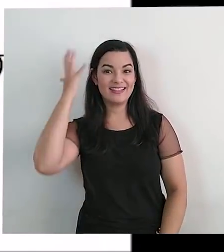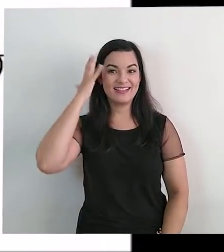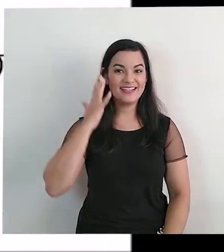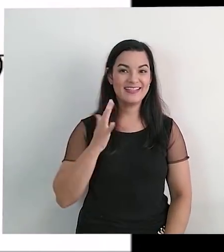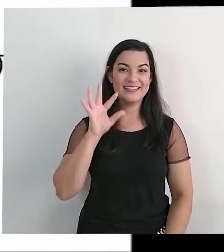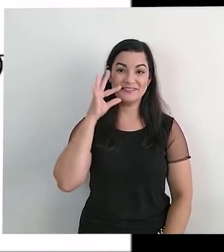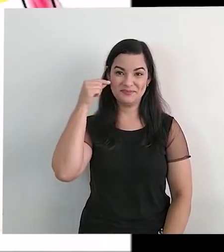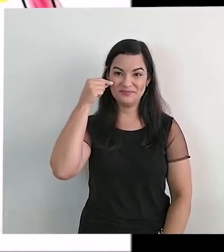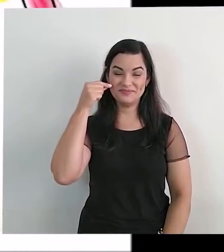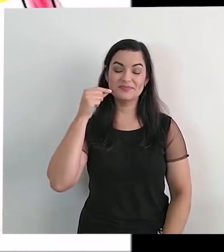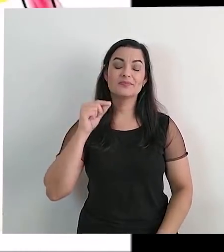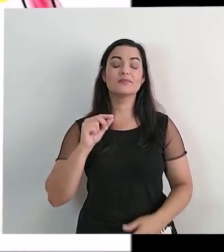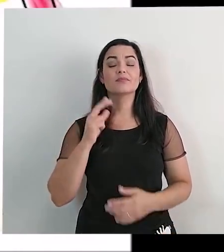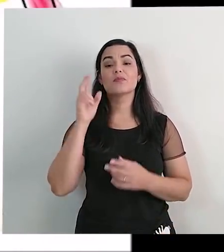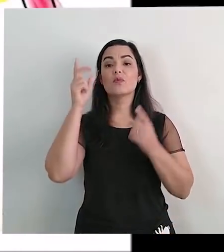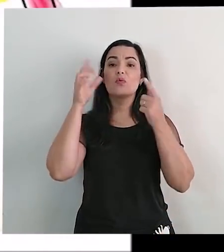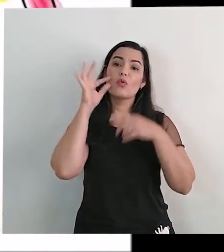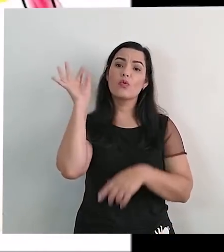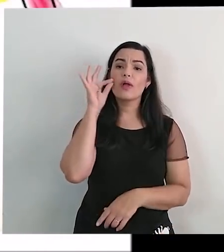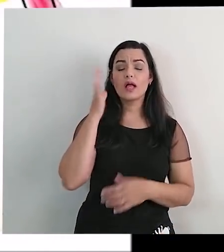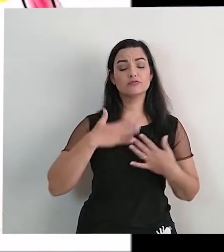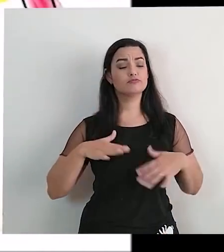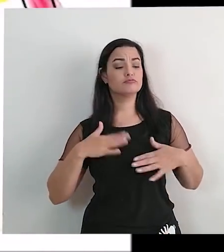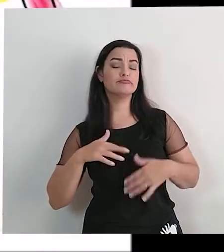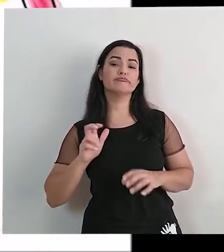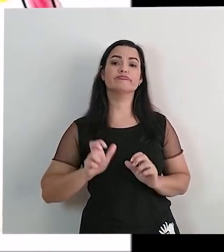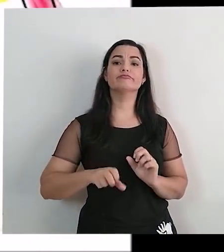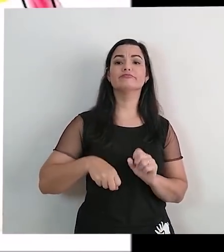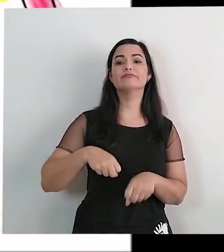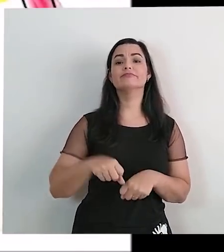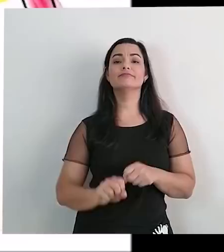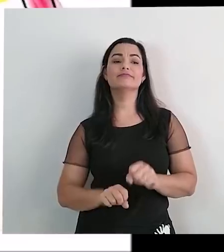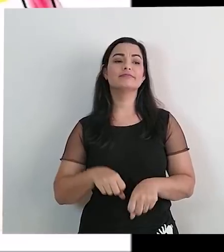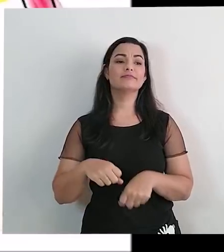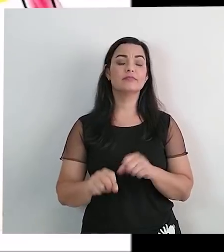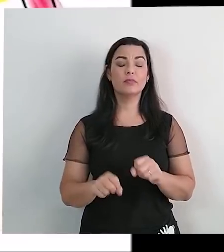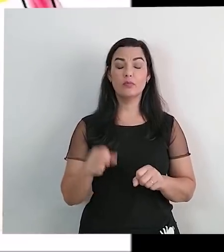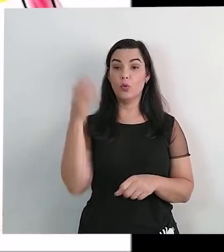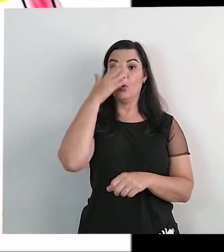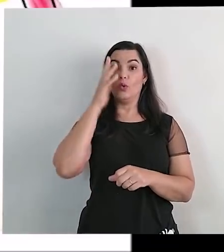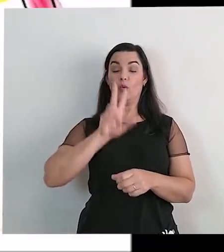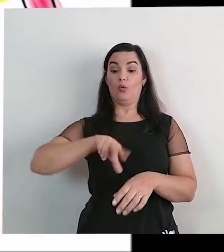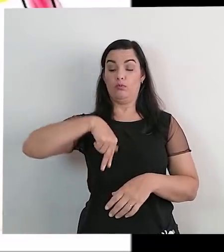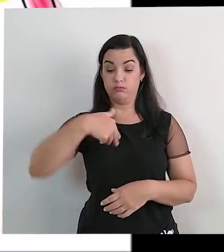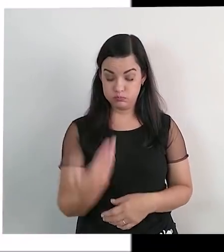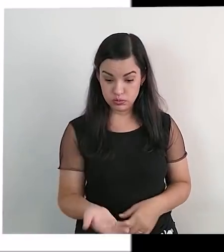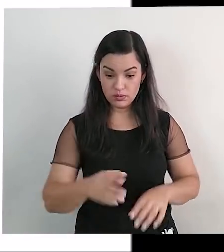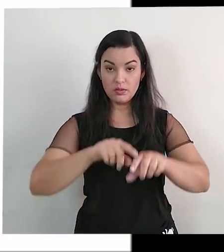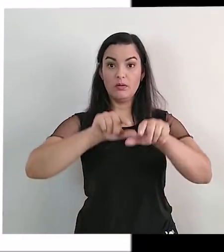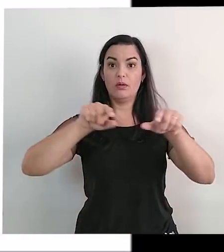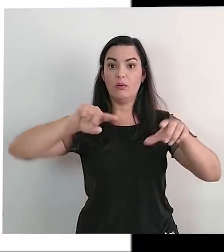tranquilamente enquanto caminhava. O gato não viu. No buraco caiu.